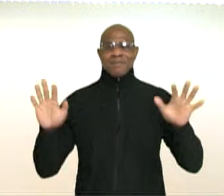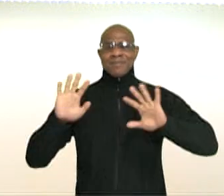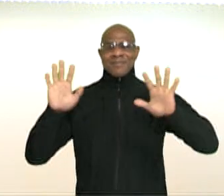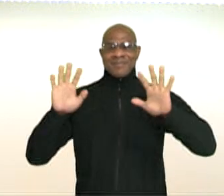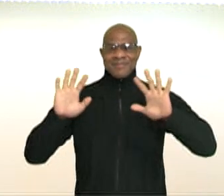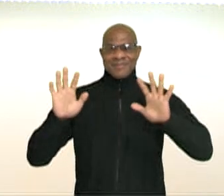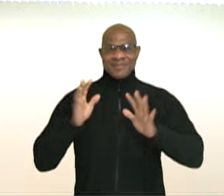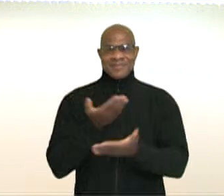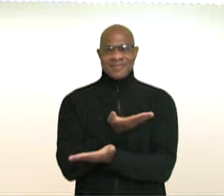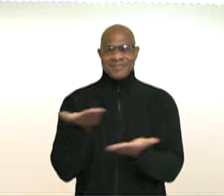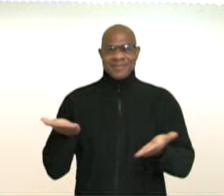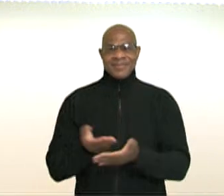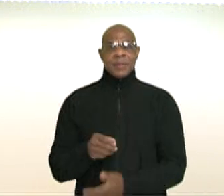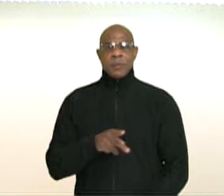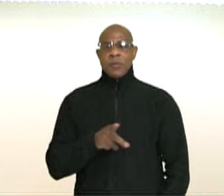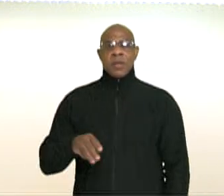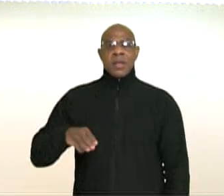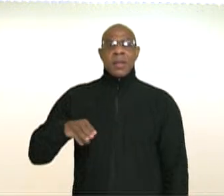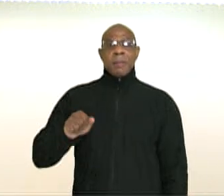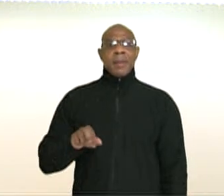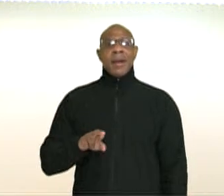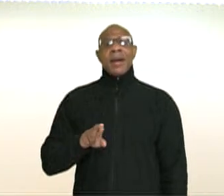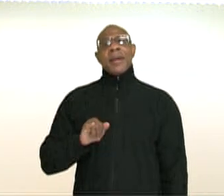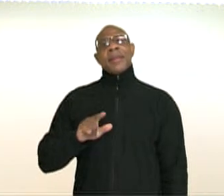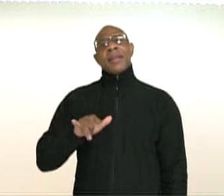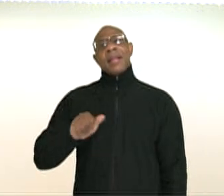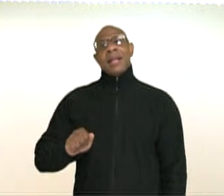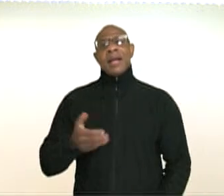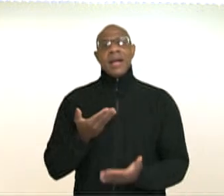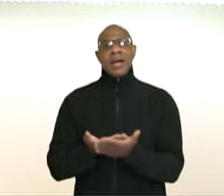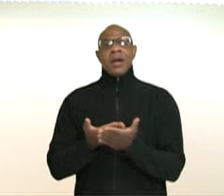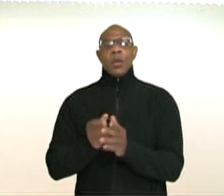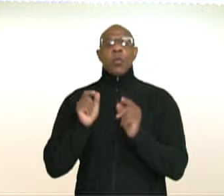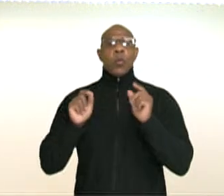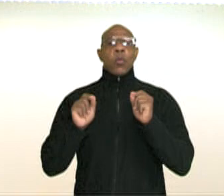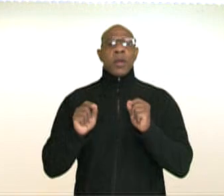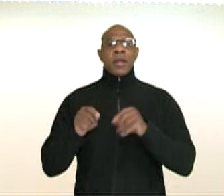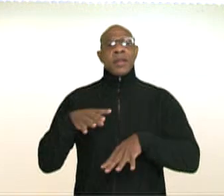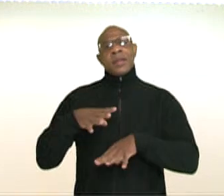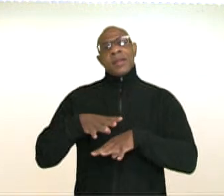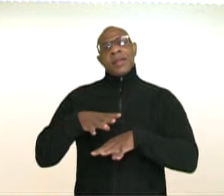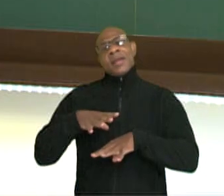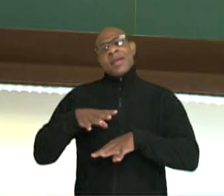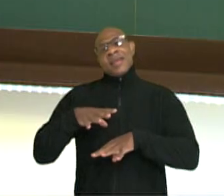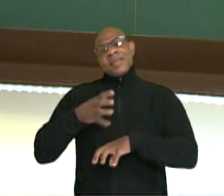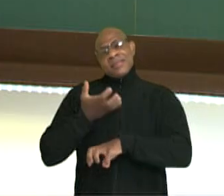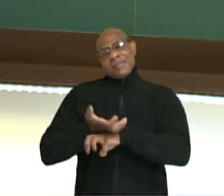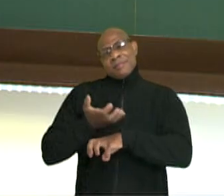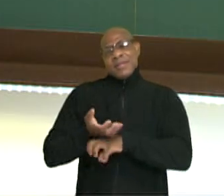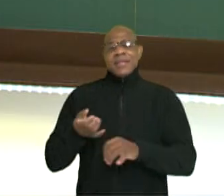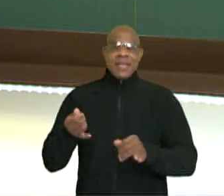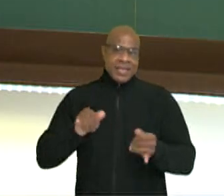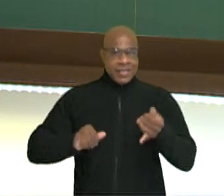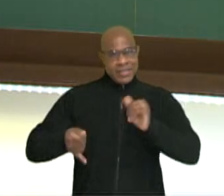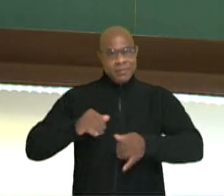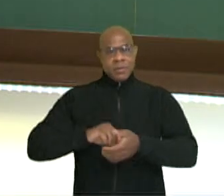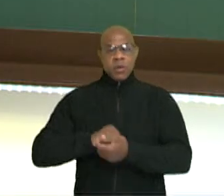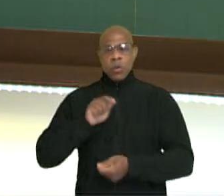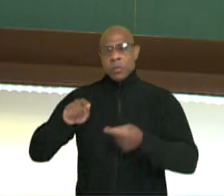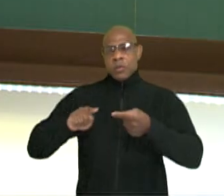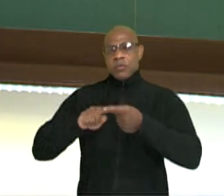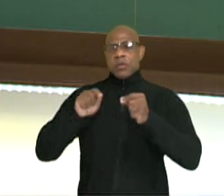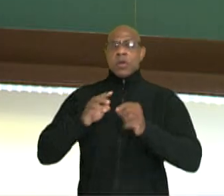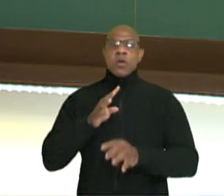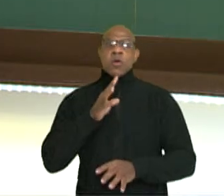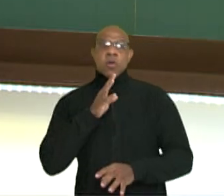Olá, alunos! Eu sou a professora Marília e vamos para mais uma aula de Química. Então, os objetivos dessa aula: conhecer o